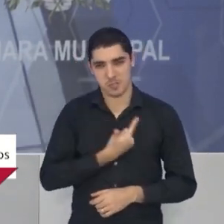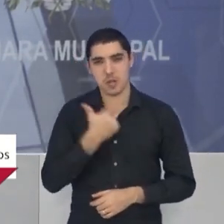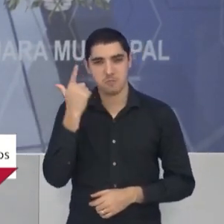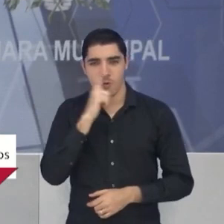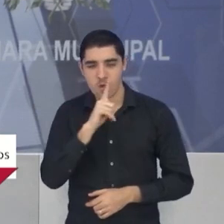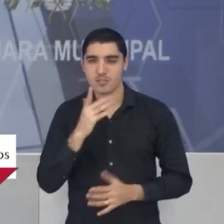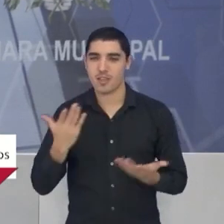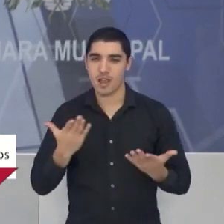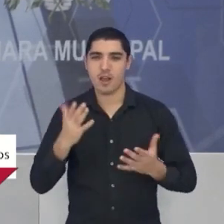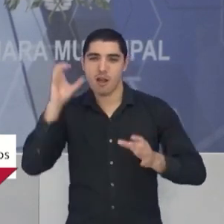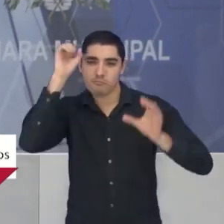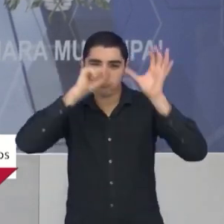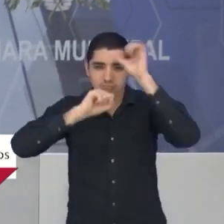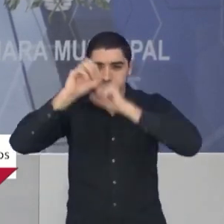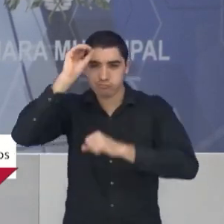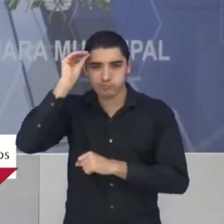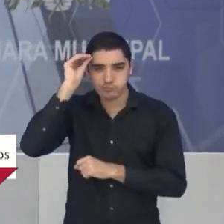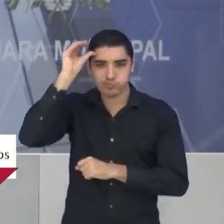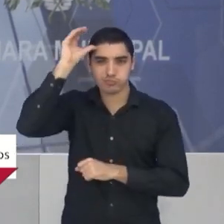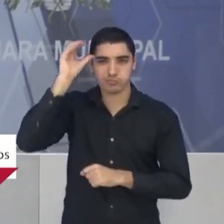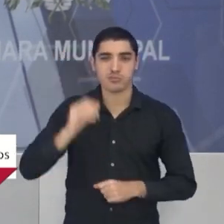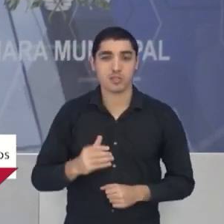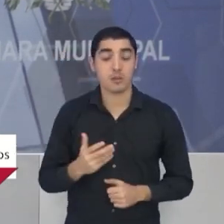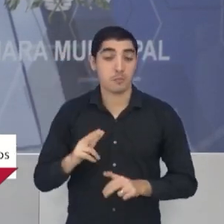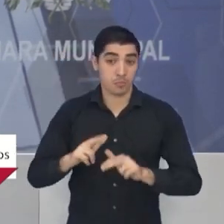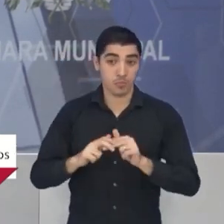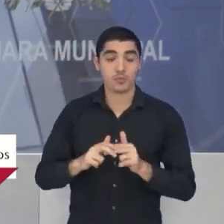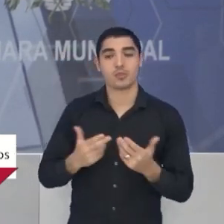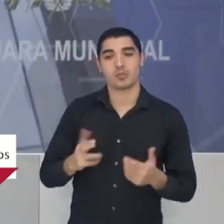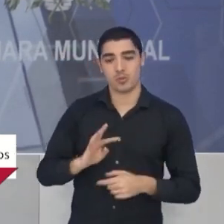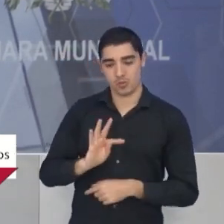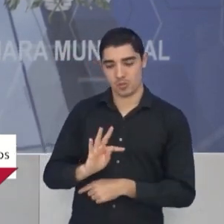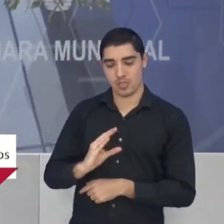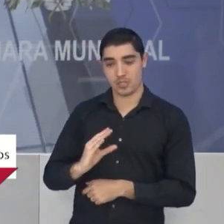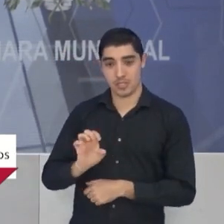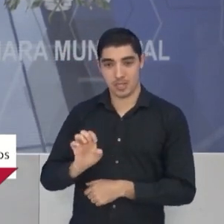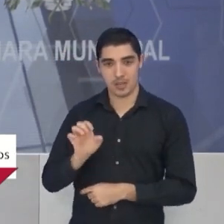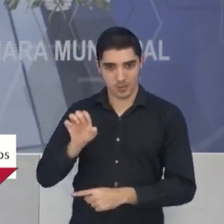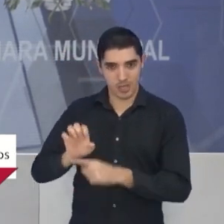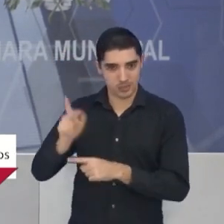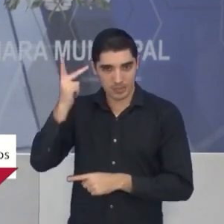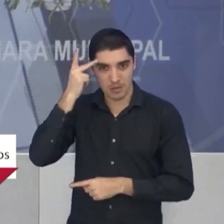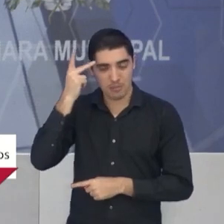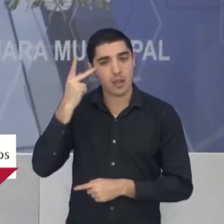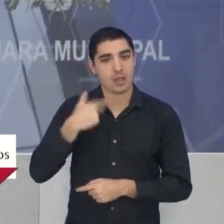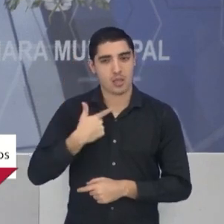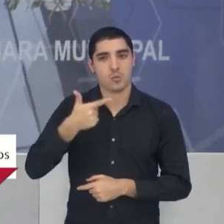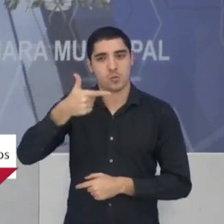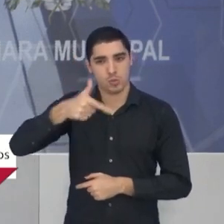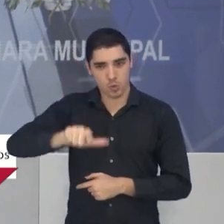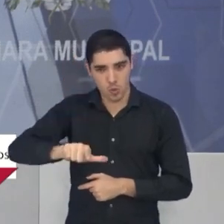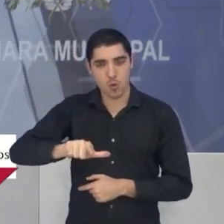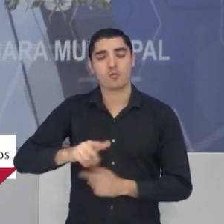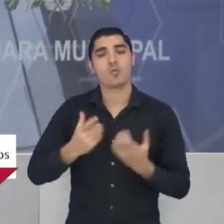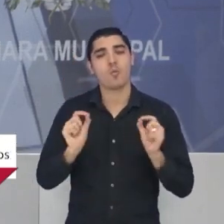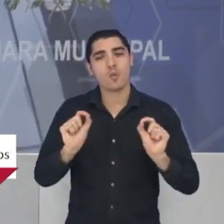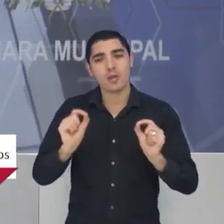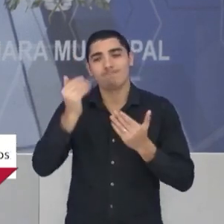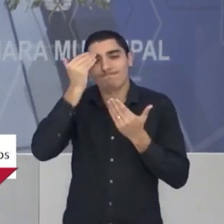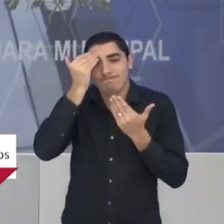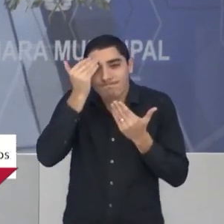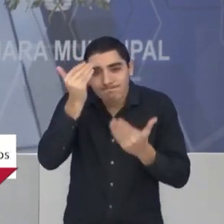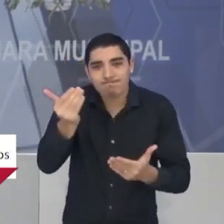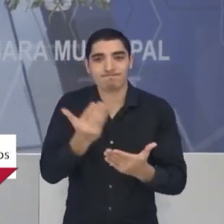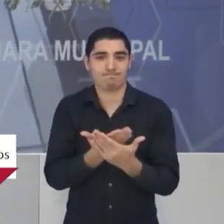aqui em nome do Tribunal de Contas do Estado de São Paulo reitero os melhores agradecimentos a